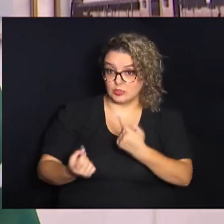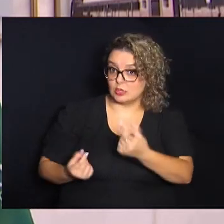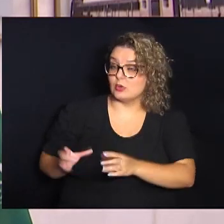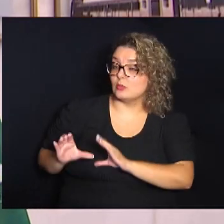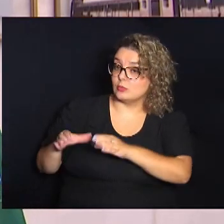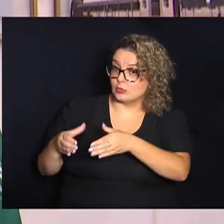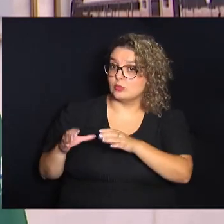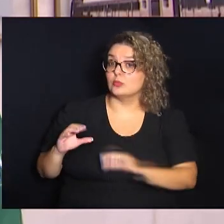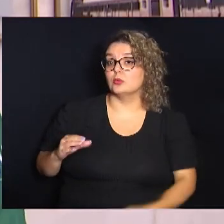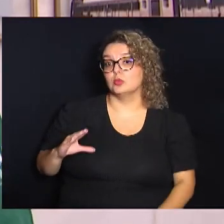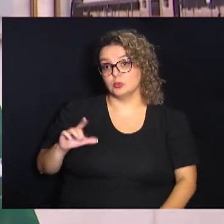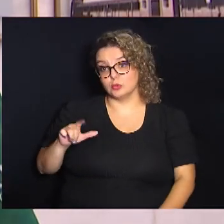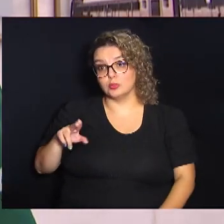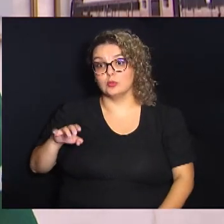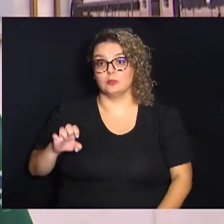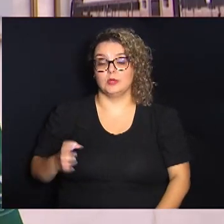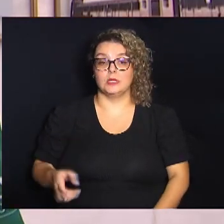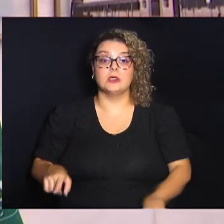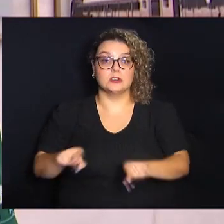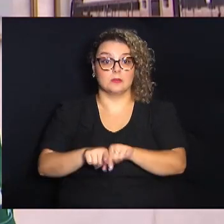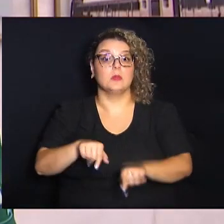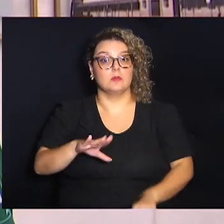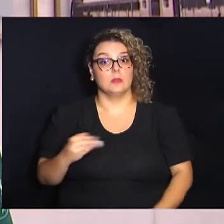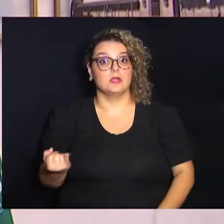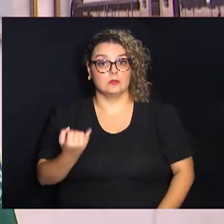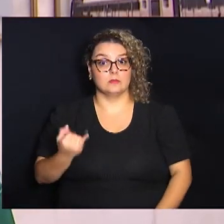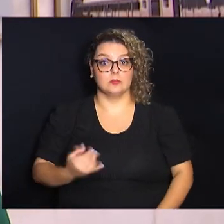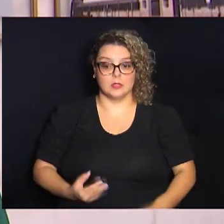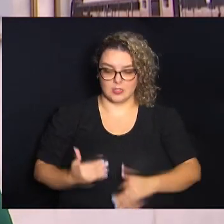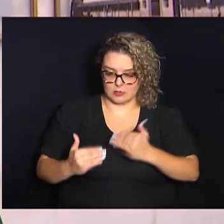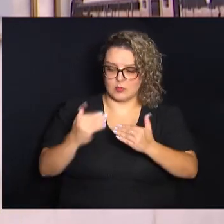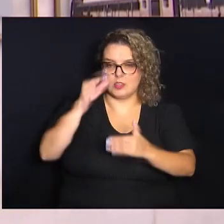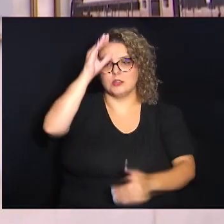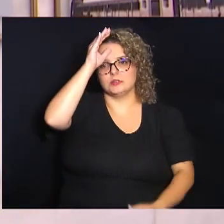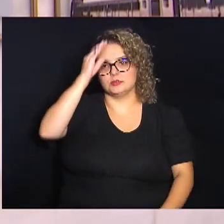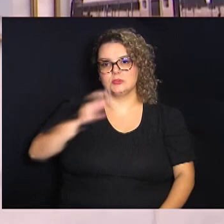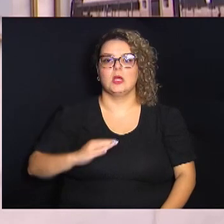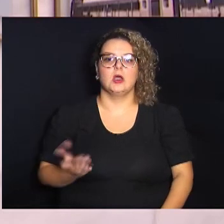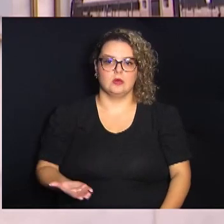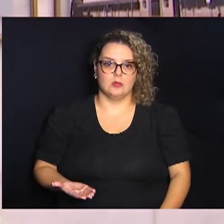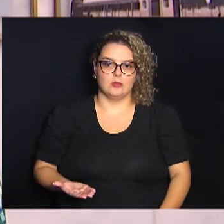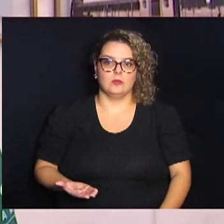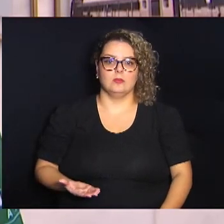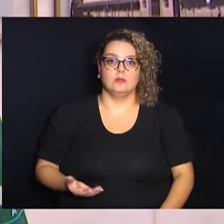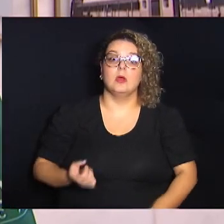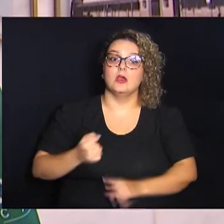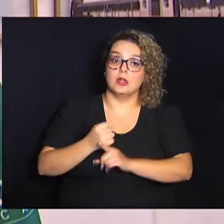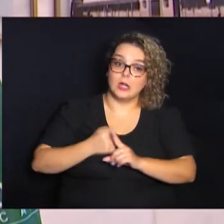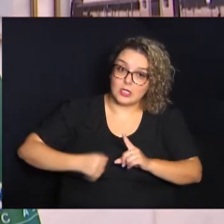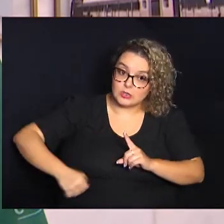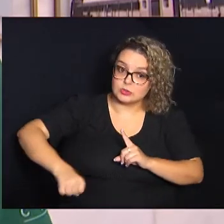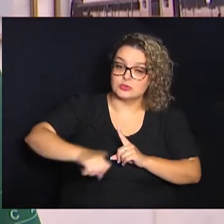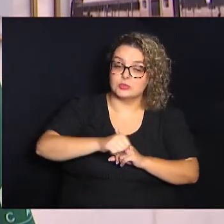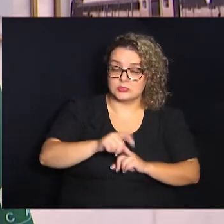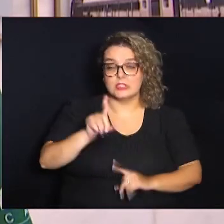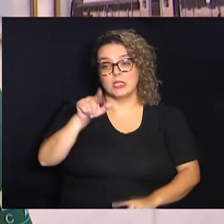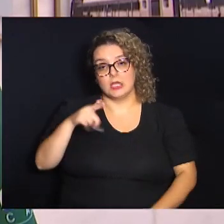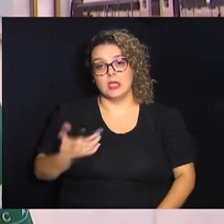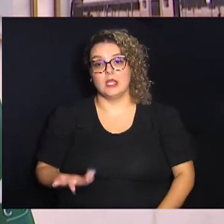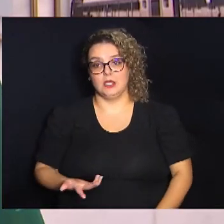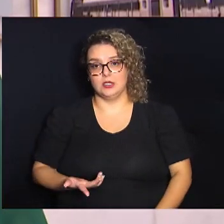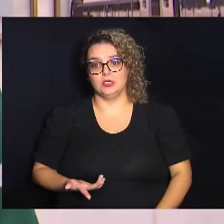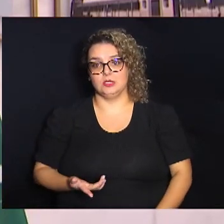E também o mais importante é formar cidadãos. Formar cidadãos para a sociedade, é isso que é